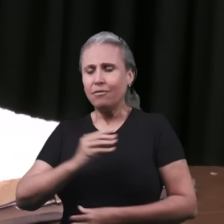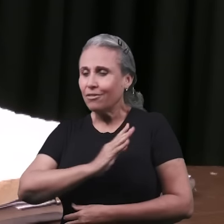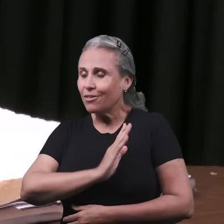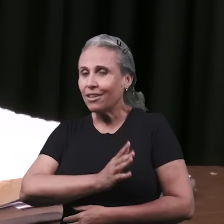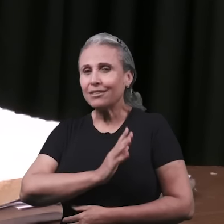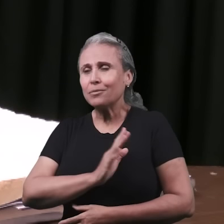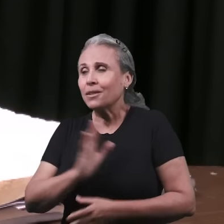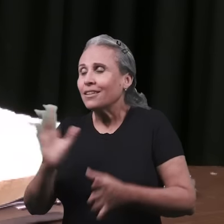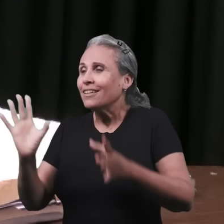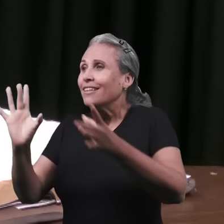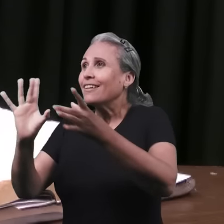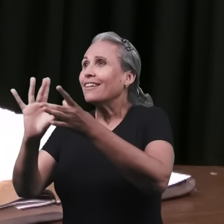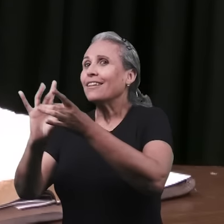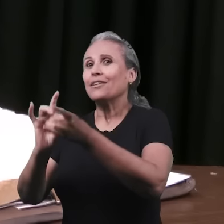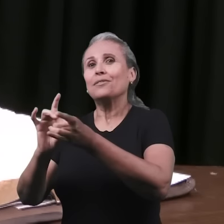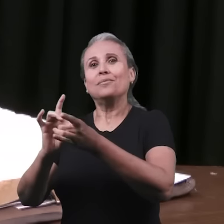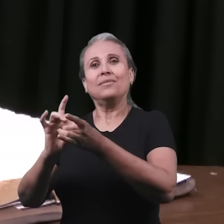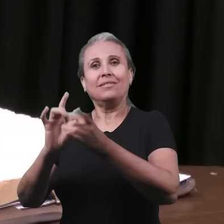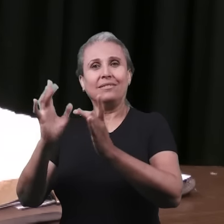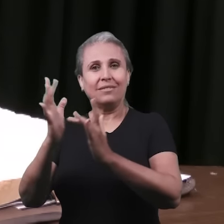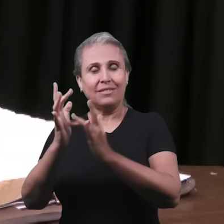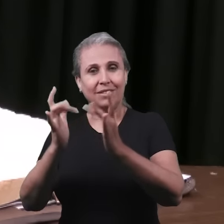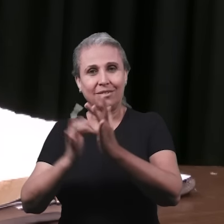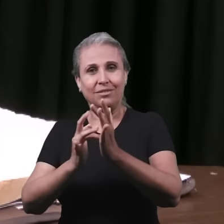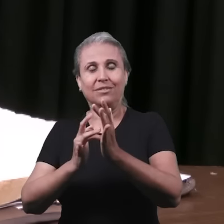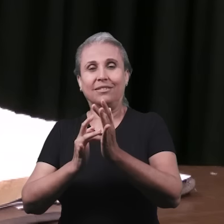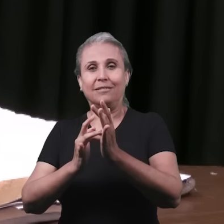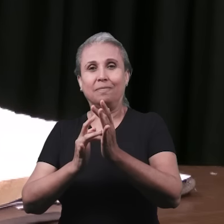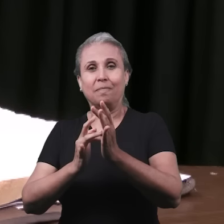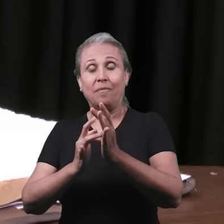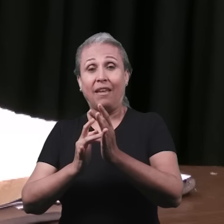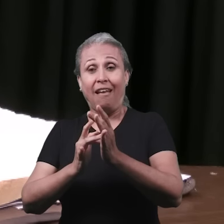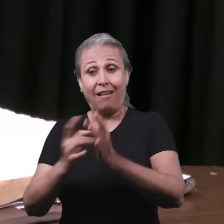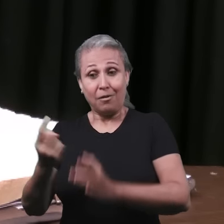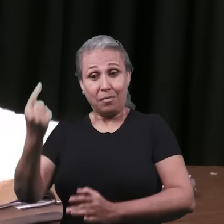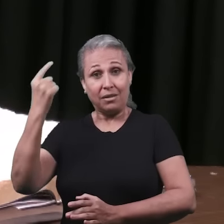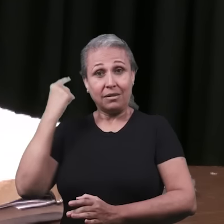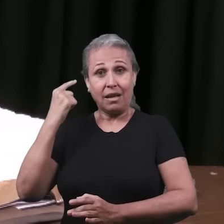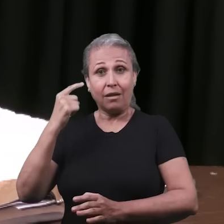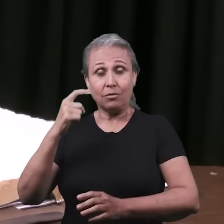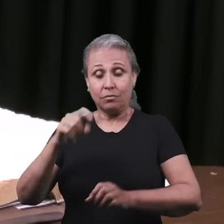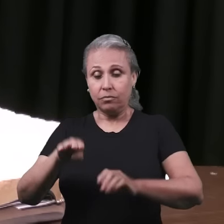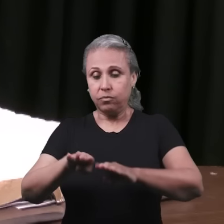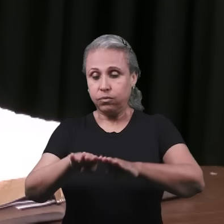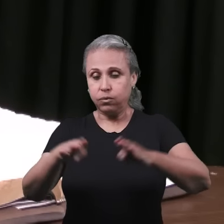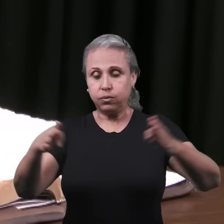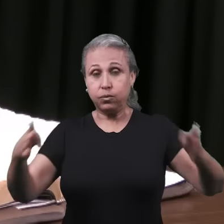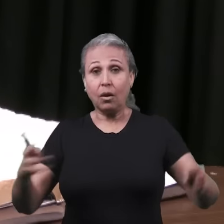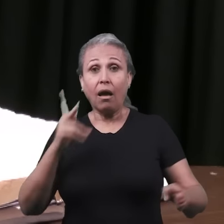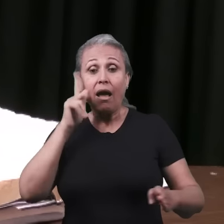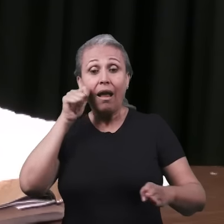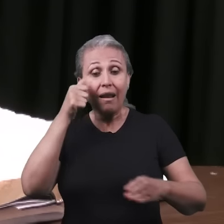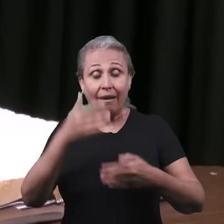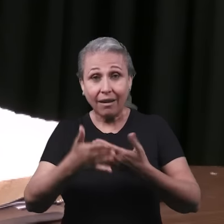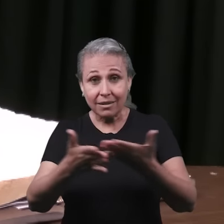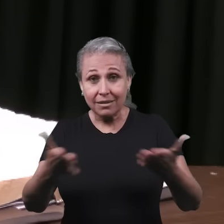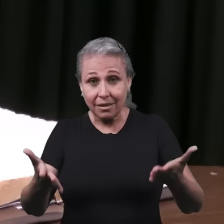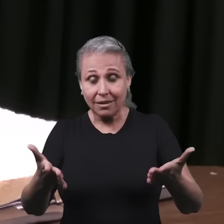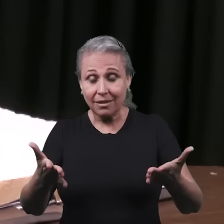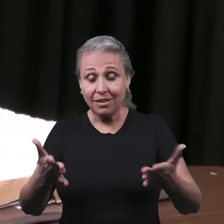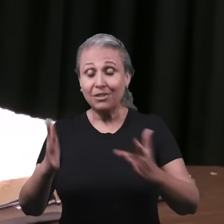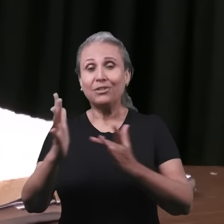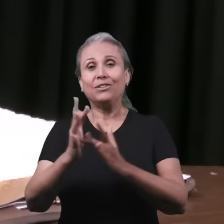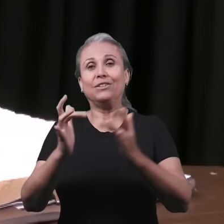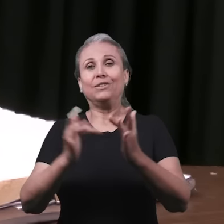estava presente naquele jantar, naquela ceia, só que o coração dele não estava